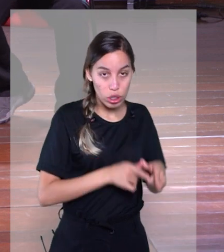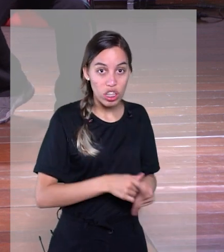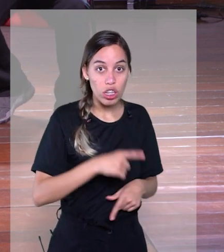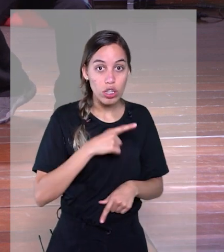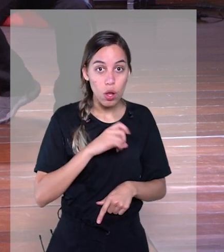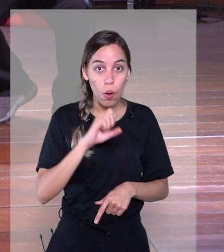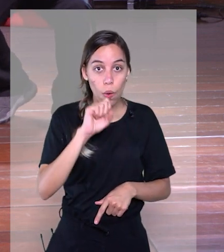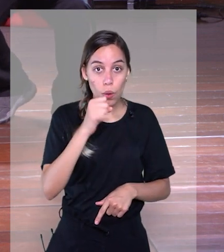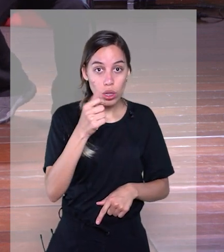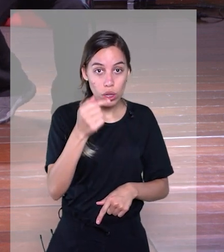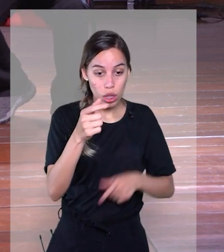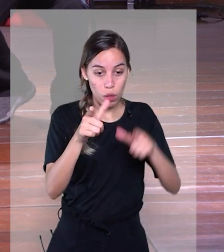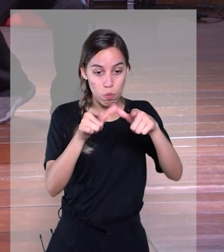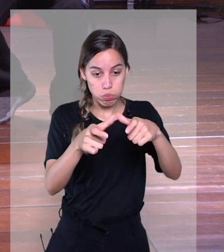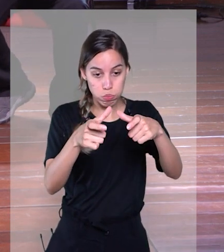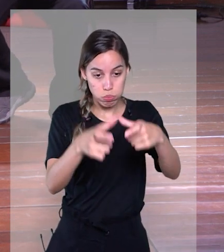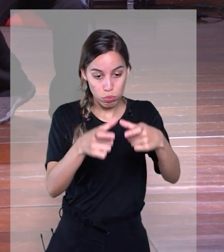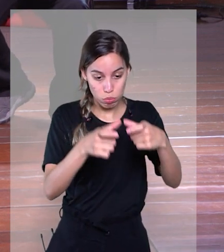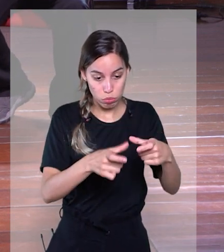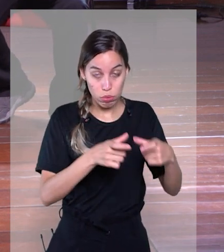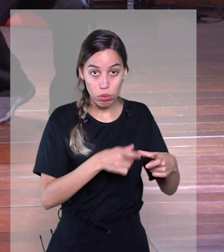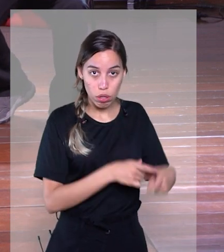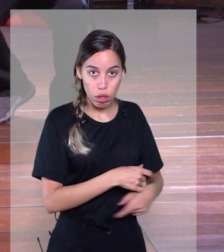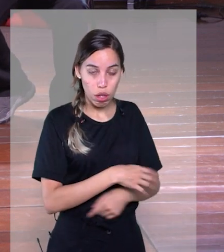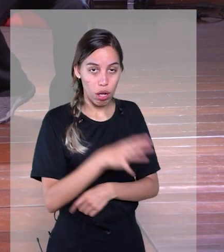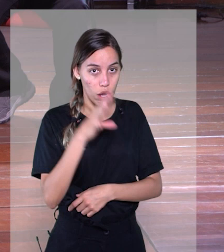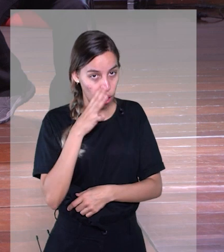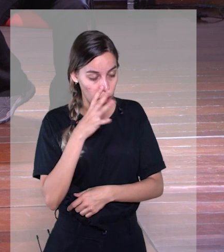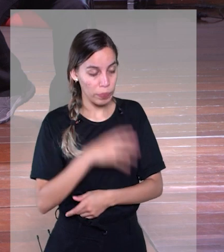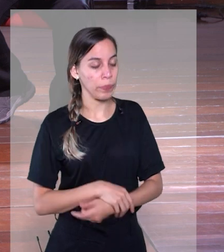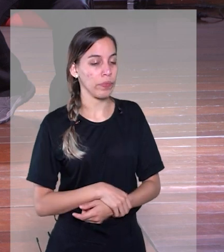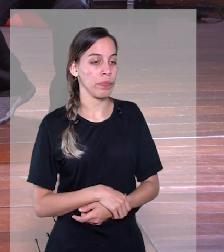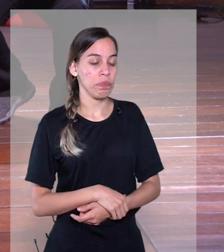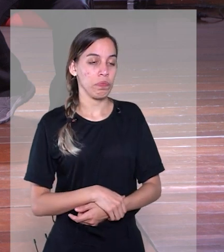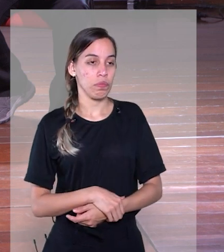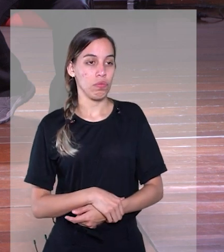a conta e devem ter sido mais. Mas para Itabira